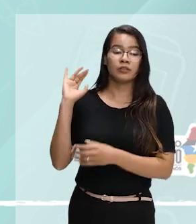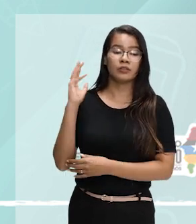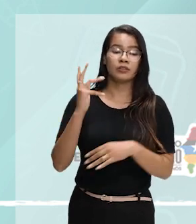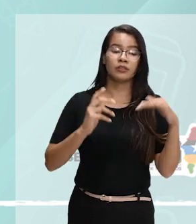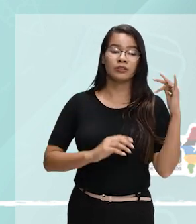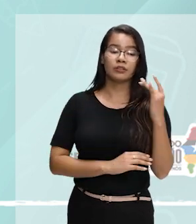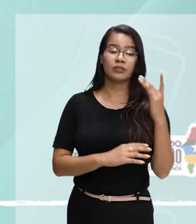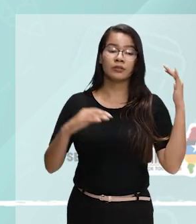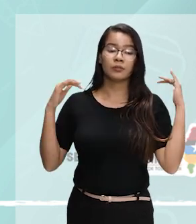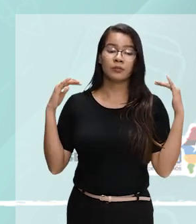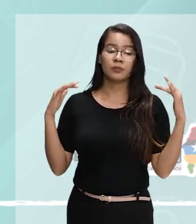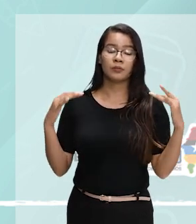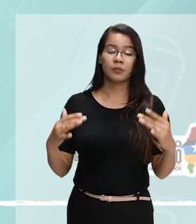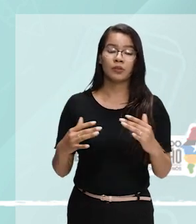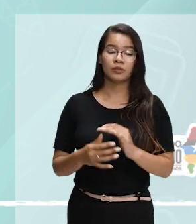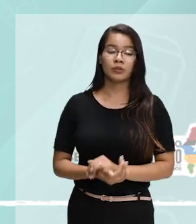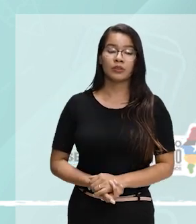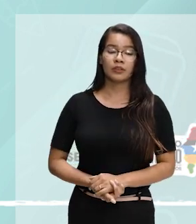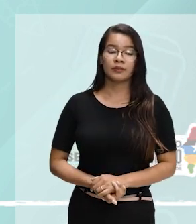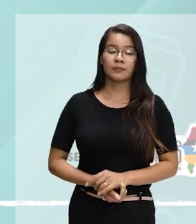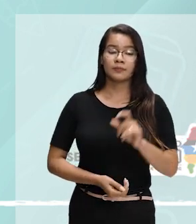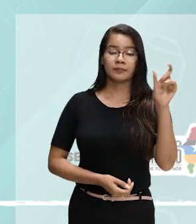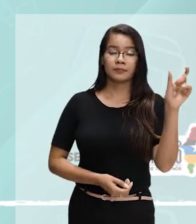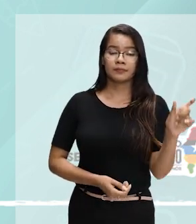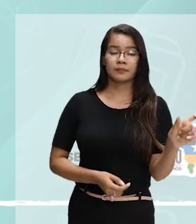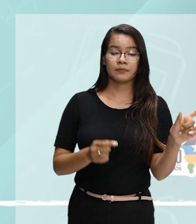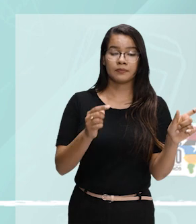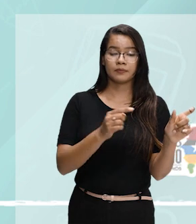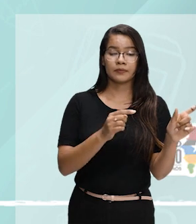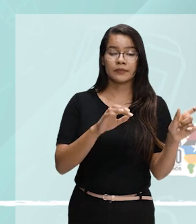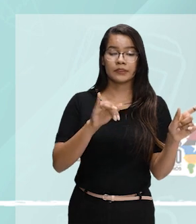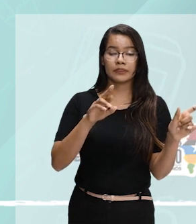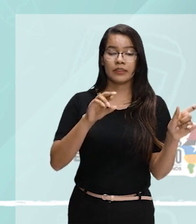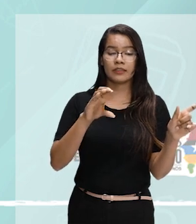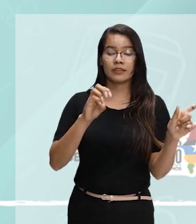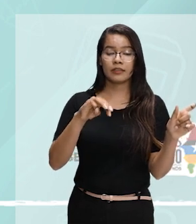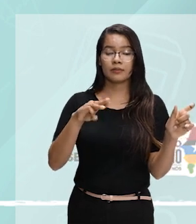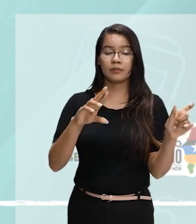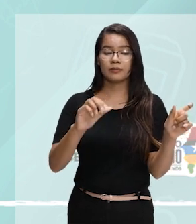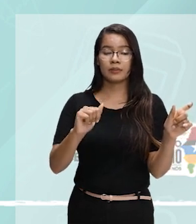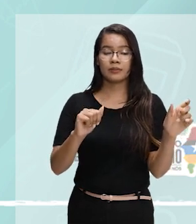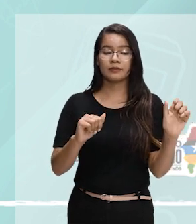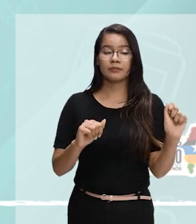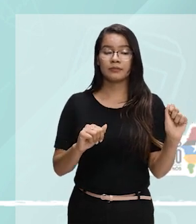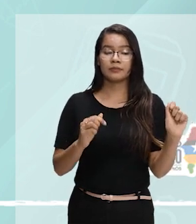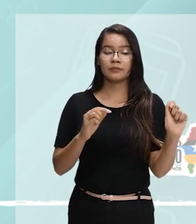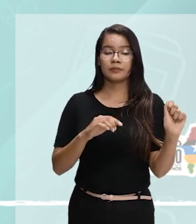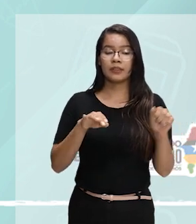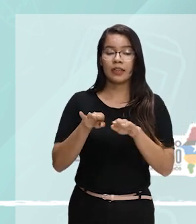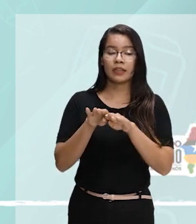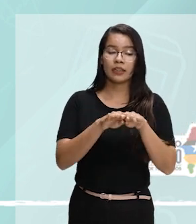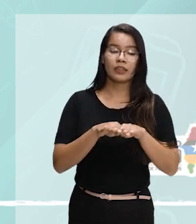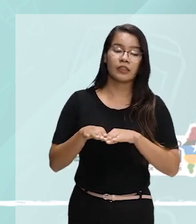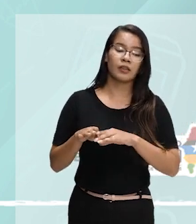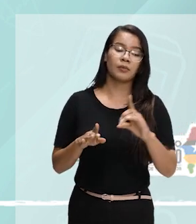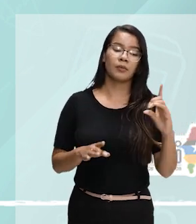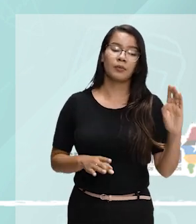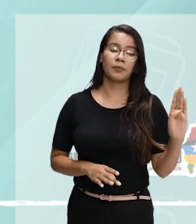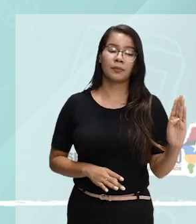pondo a Iracema e a natureza em posição de equilíbrio, dependência,